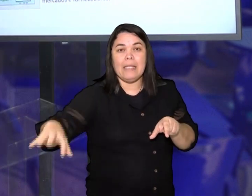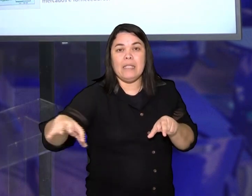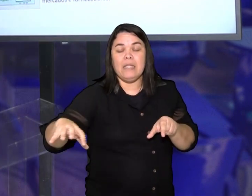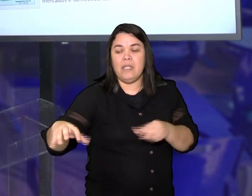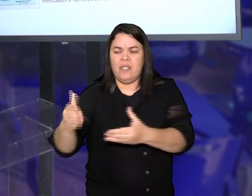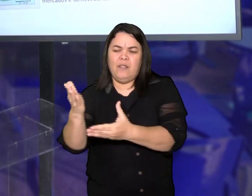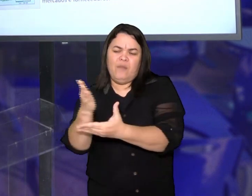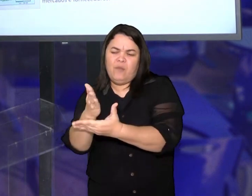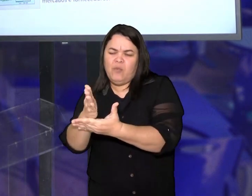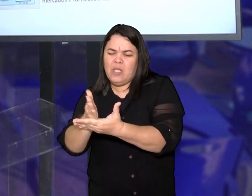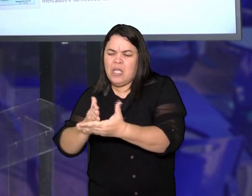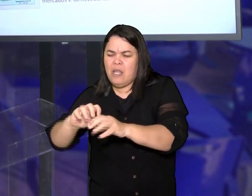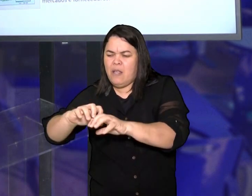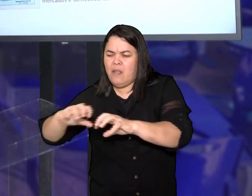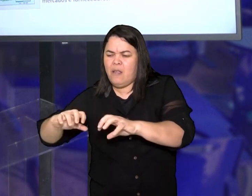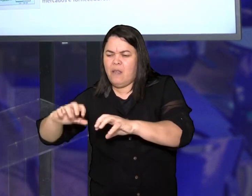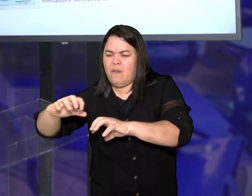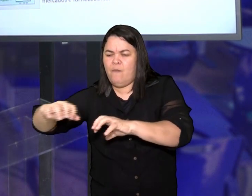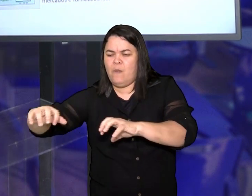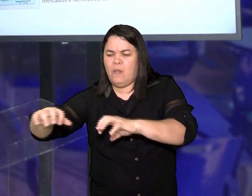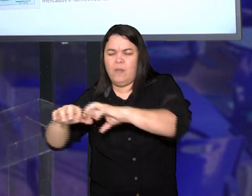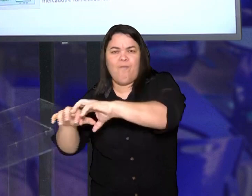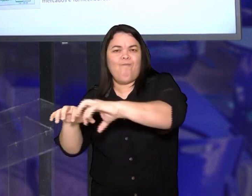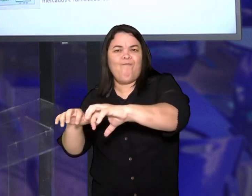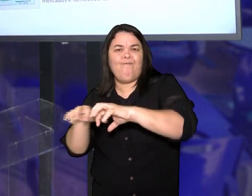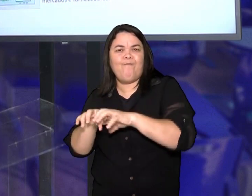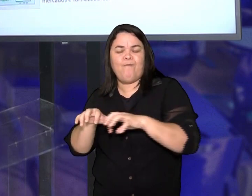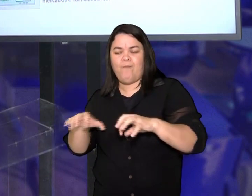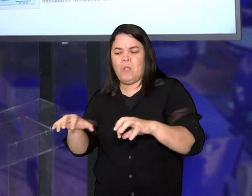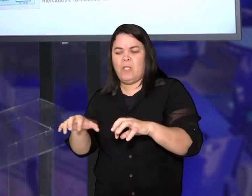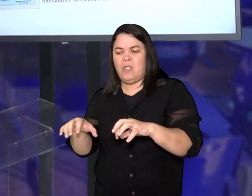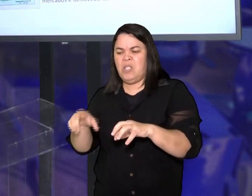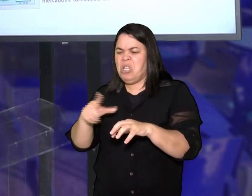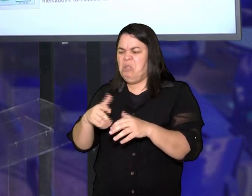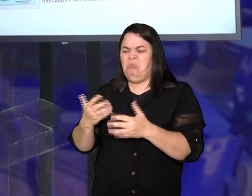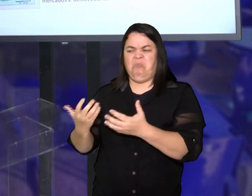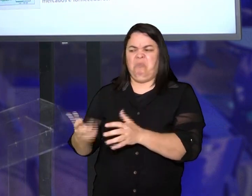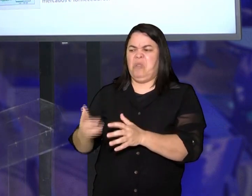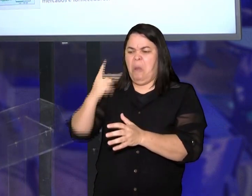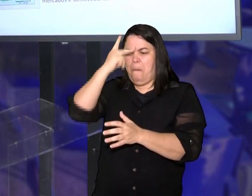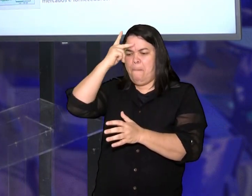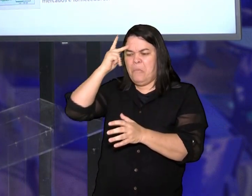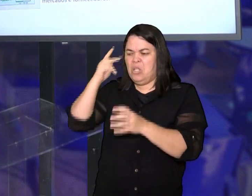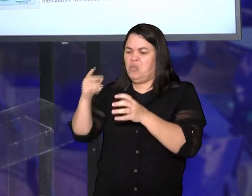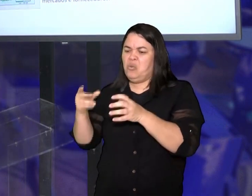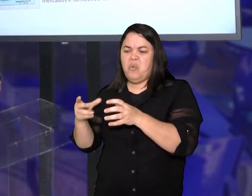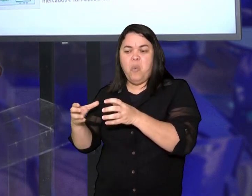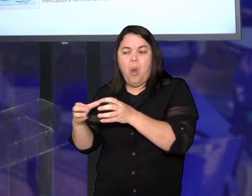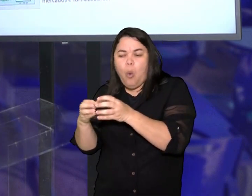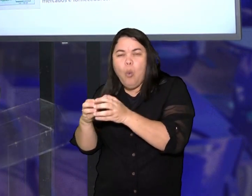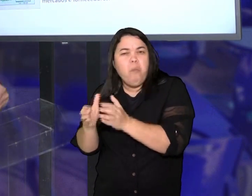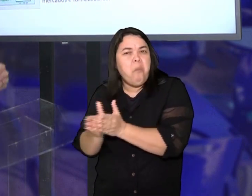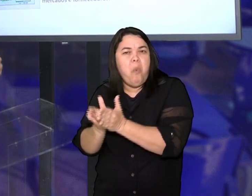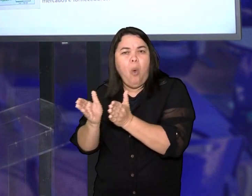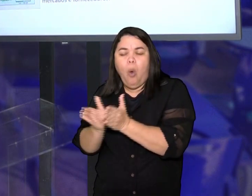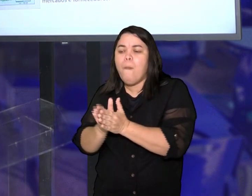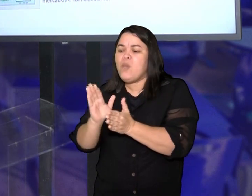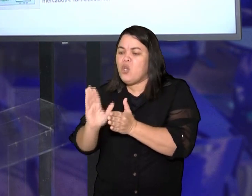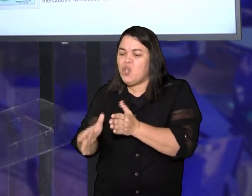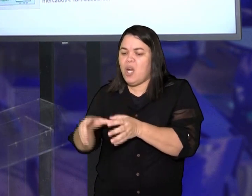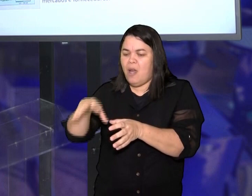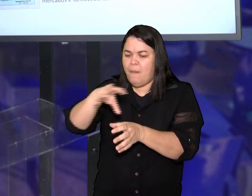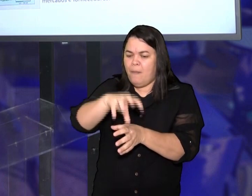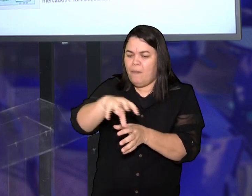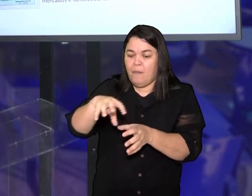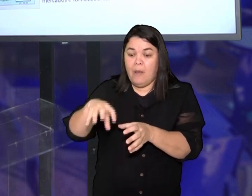fatias de bolo, né? Eles não levam em consideração as pessoas e as tribos que já ocupavam o